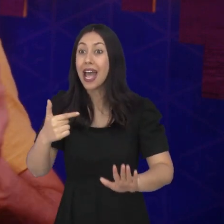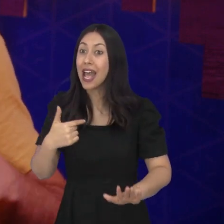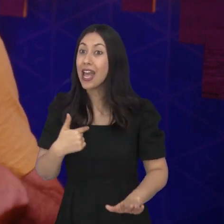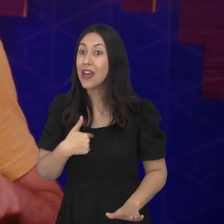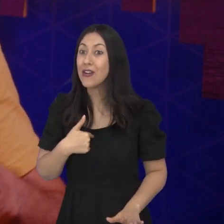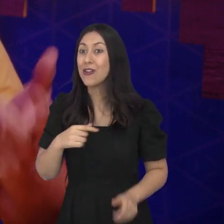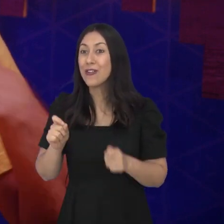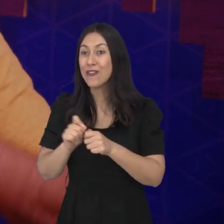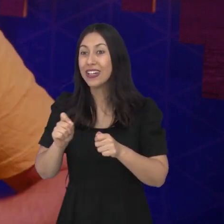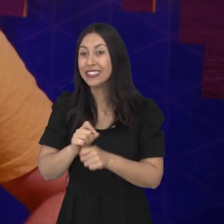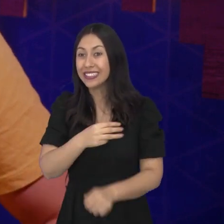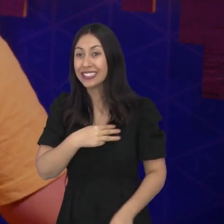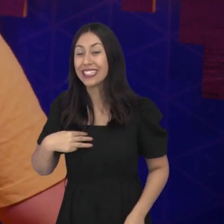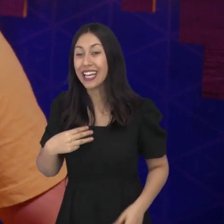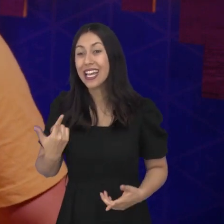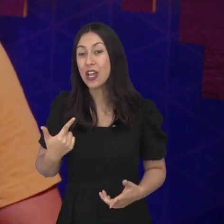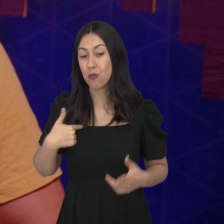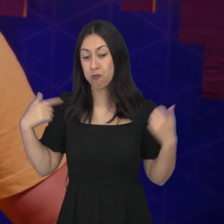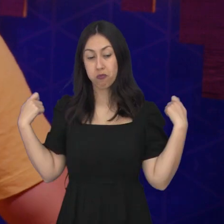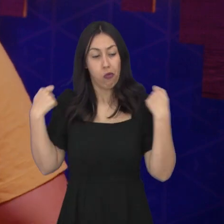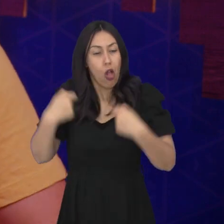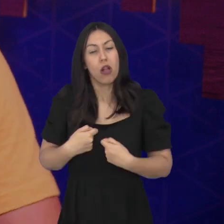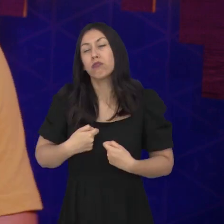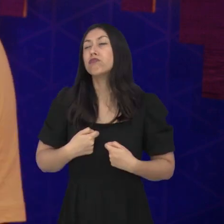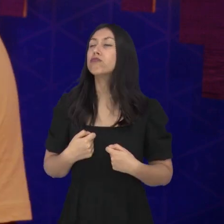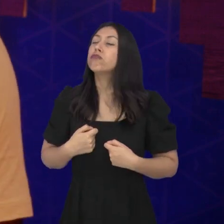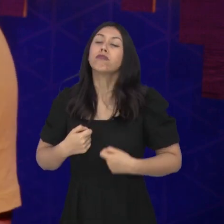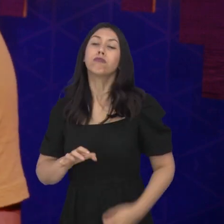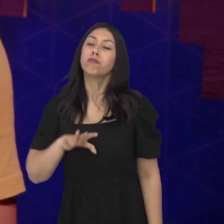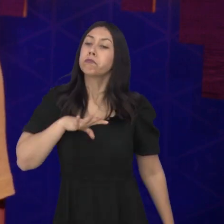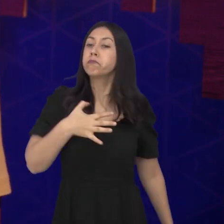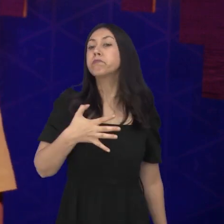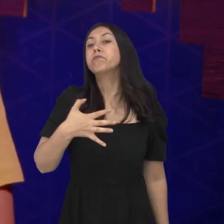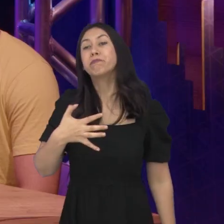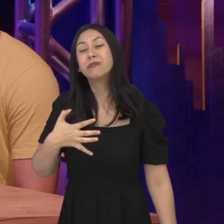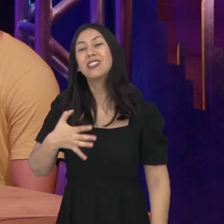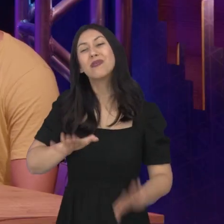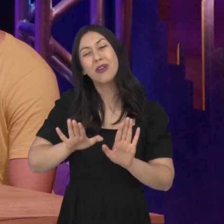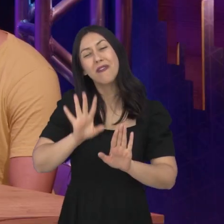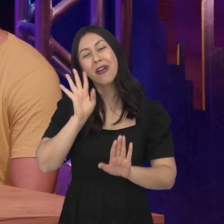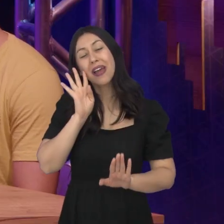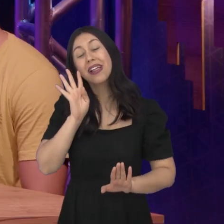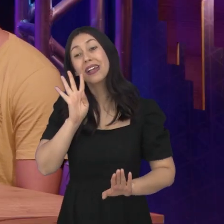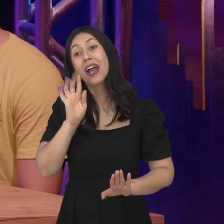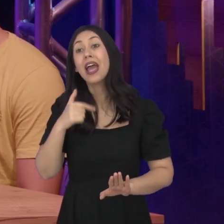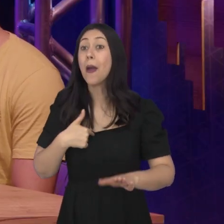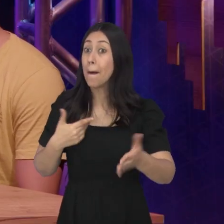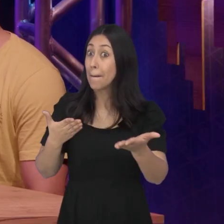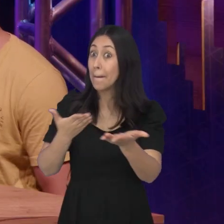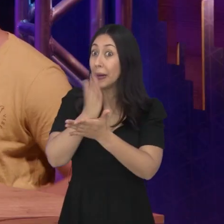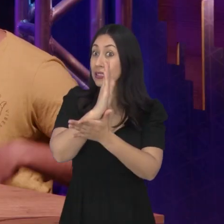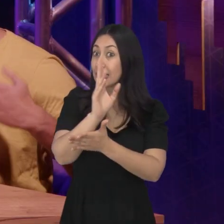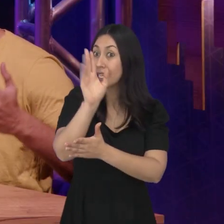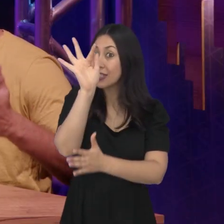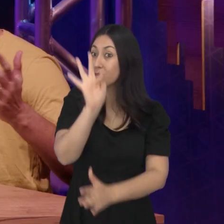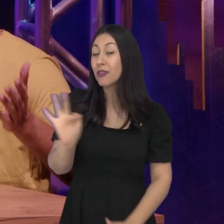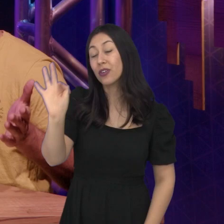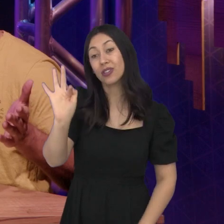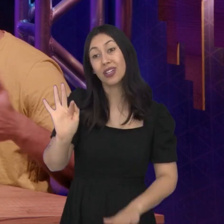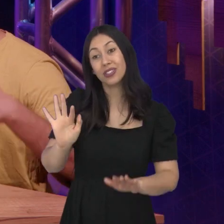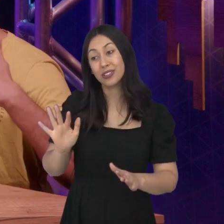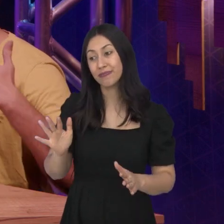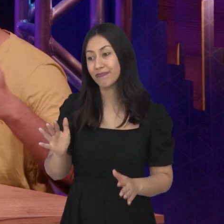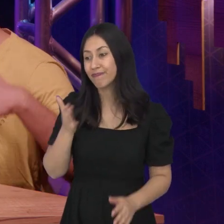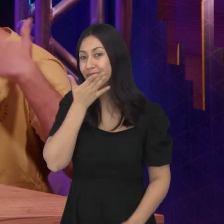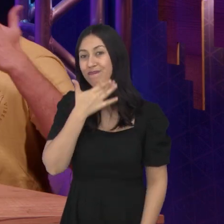aí eu fazia Senai, eu fui com a minha jaqueta do Senai para eu me sentir confiante e foi até que legal, foi razoável. Passei numa